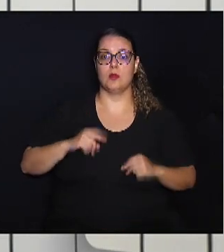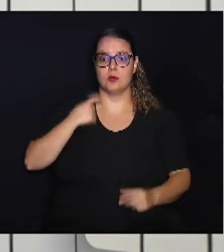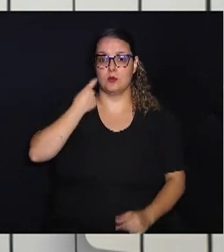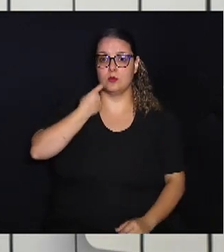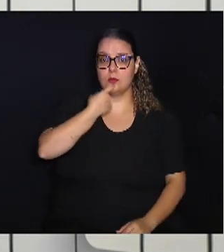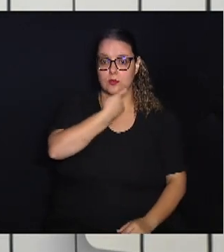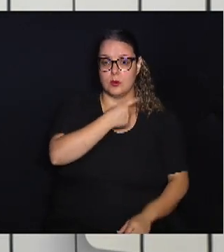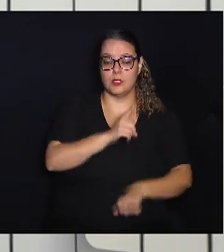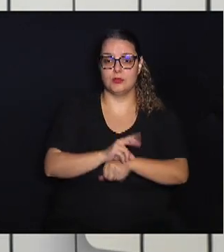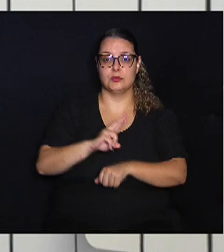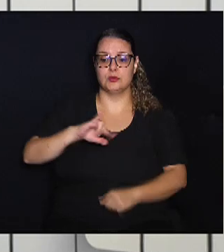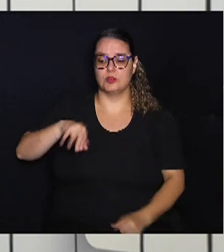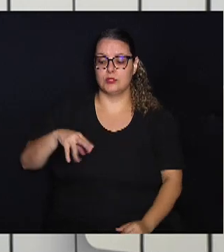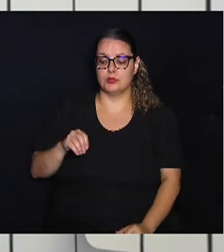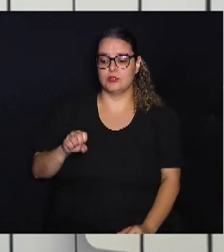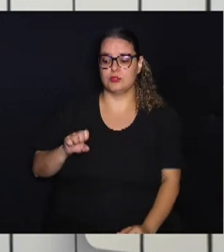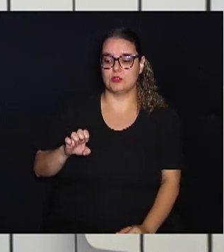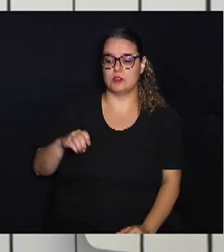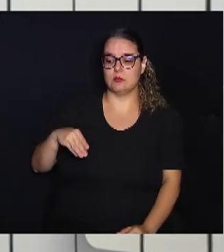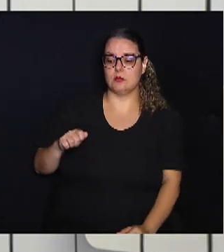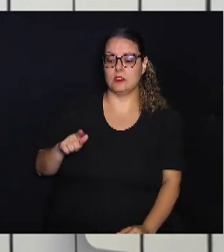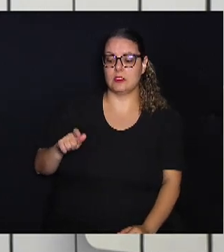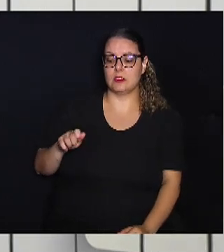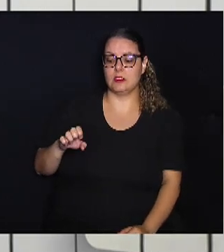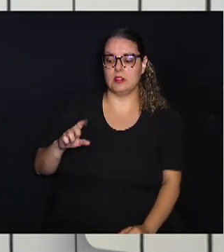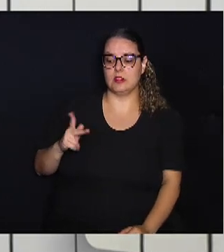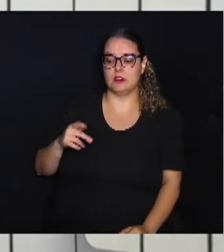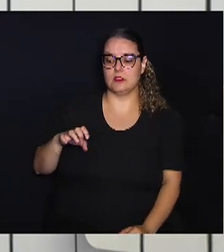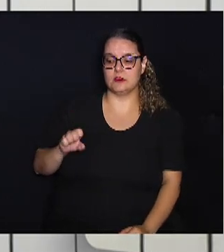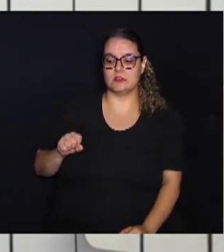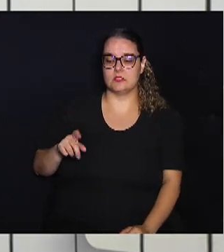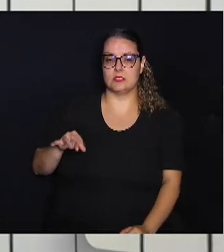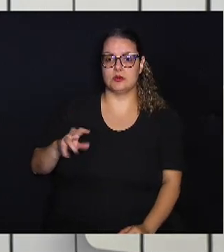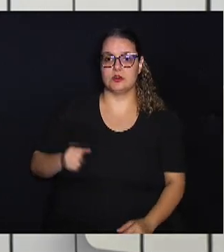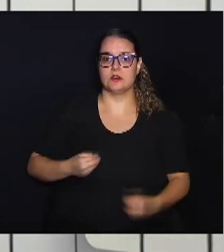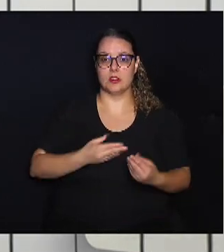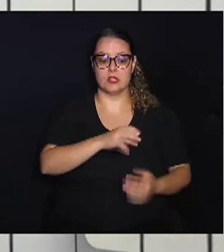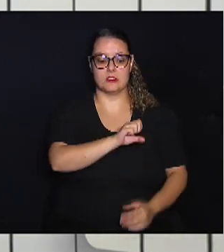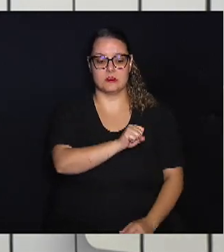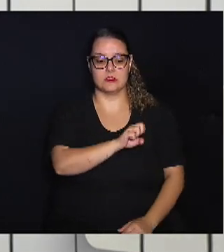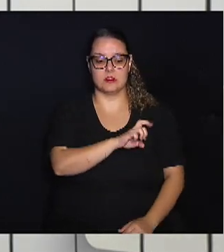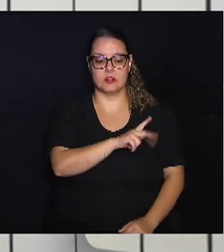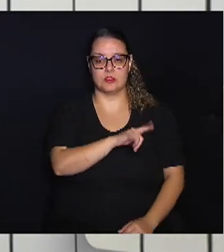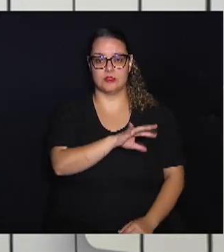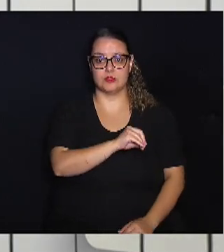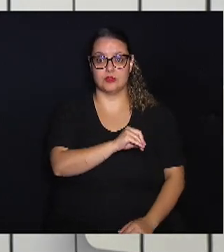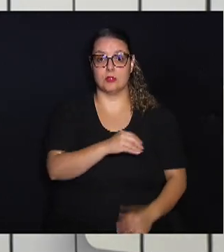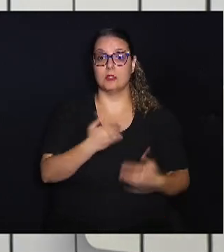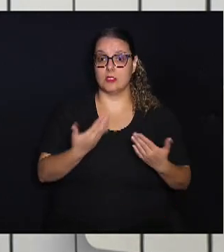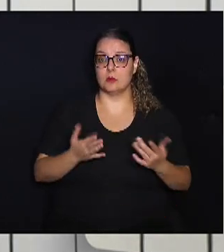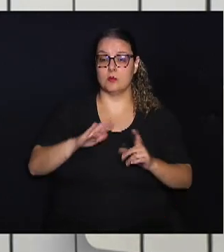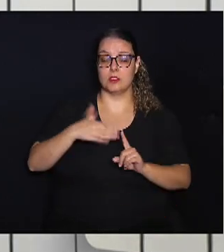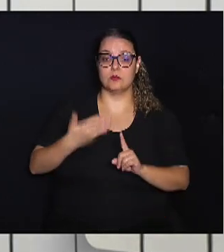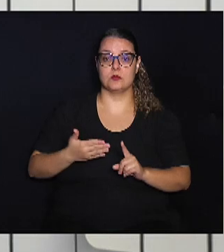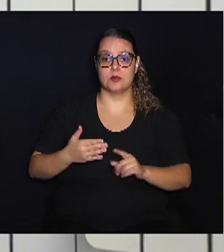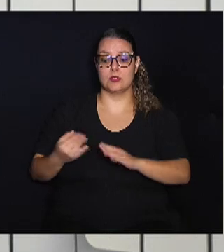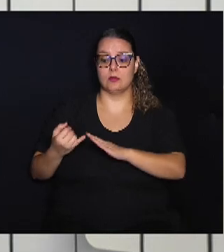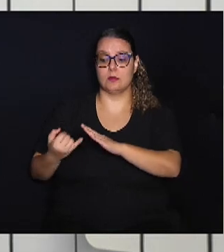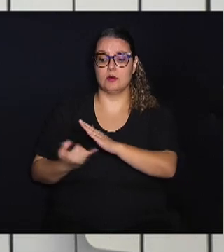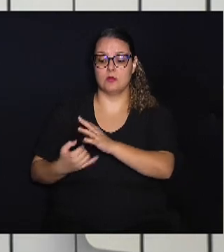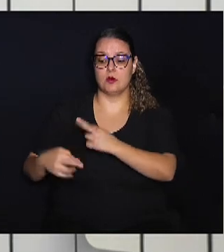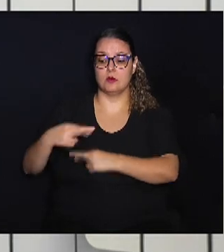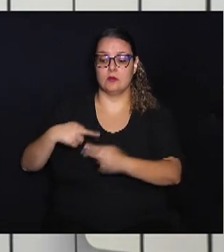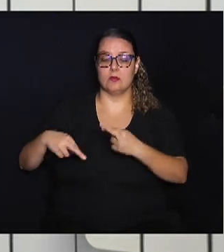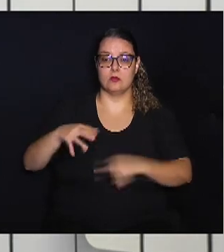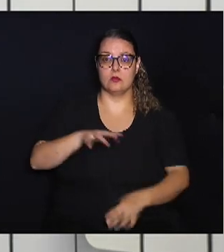odontológico Dr. José Roberto Magalhães Teixeira a Sérgio de Souza Maia. A honraria é concedida a entidades relacionadas à